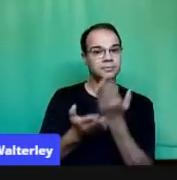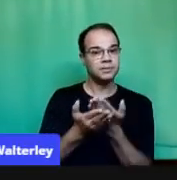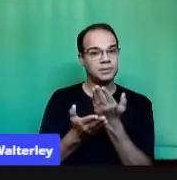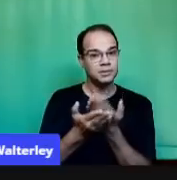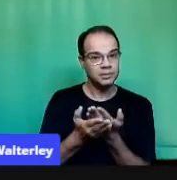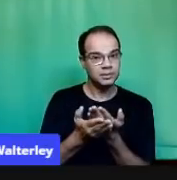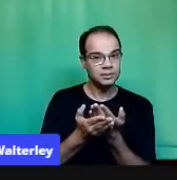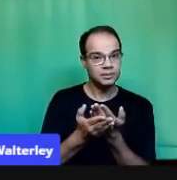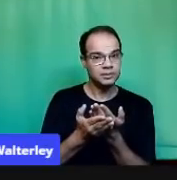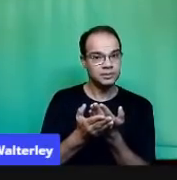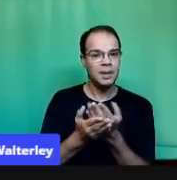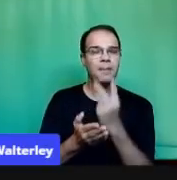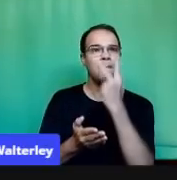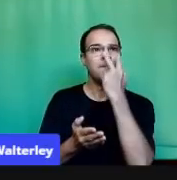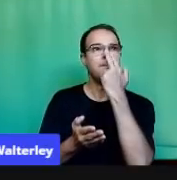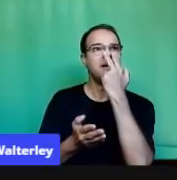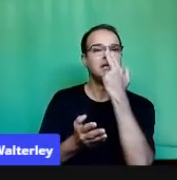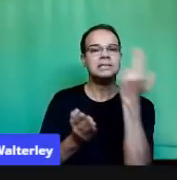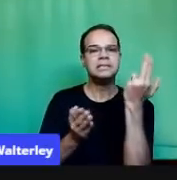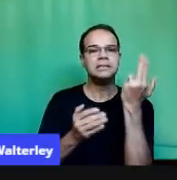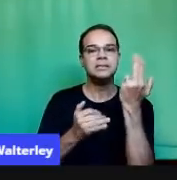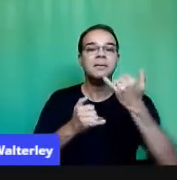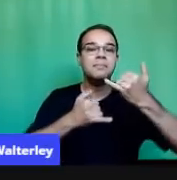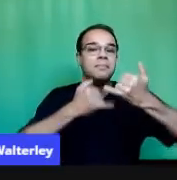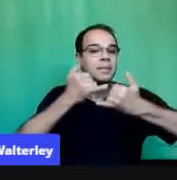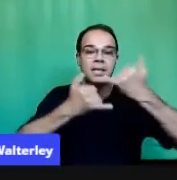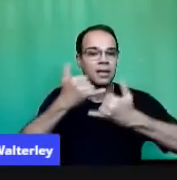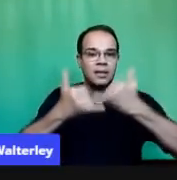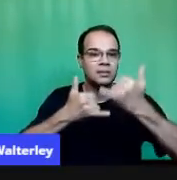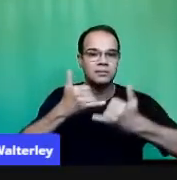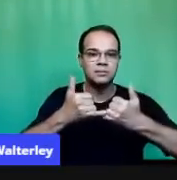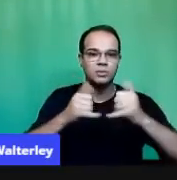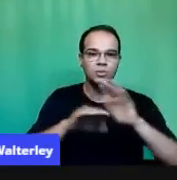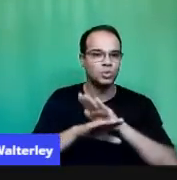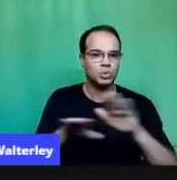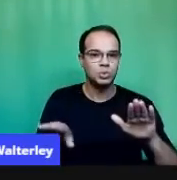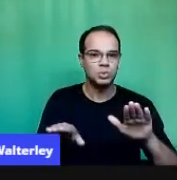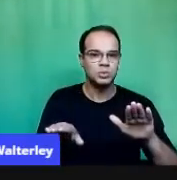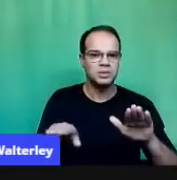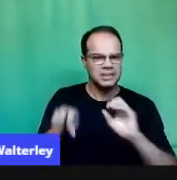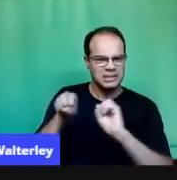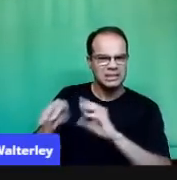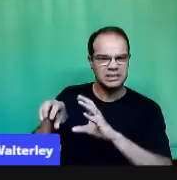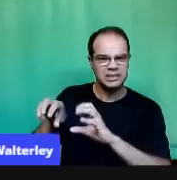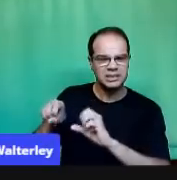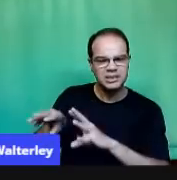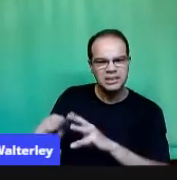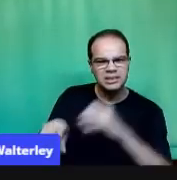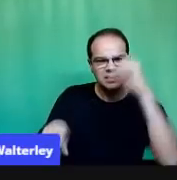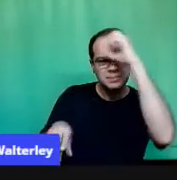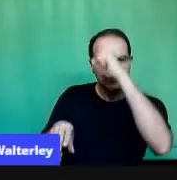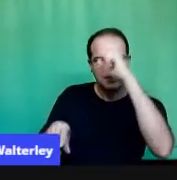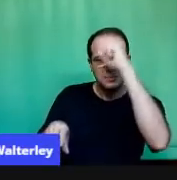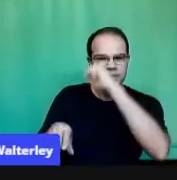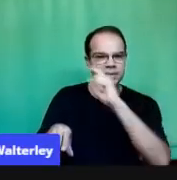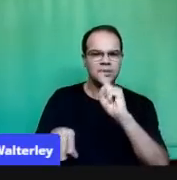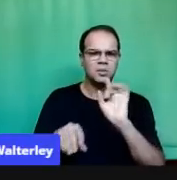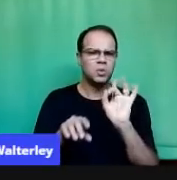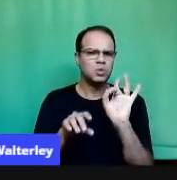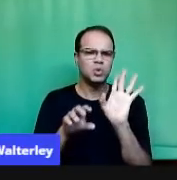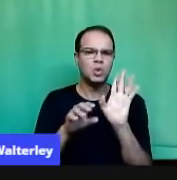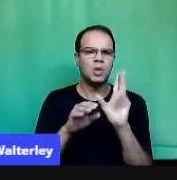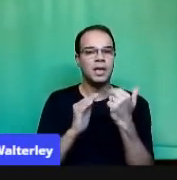educativa, recreativa dentro das escolas. A gente ensinava a criança a pintar,